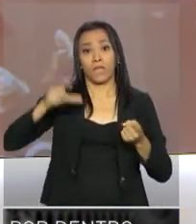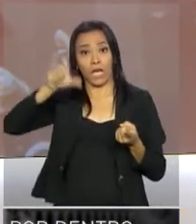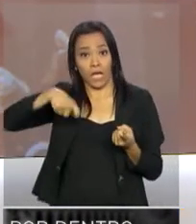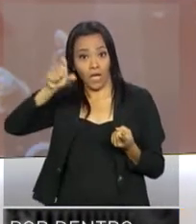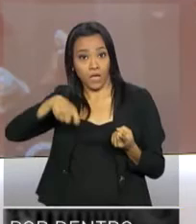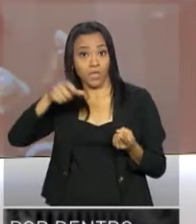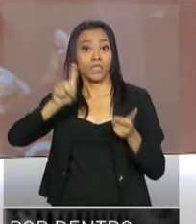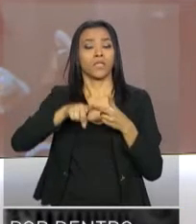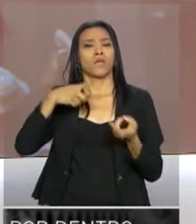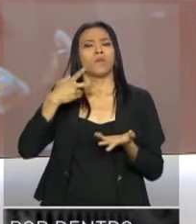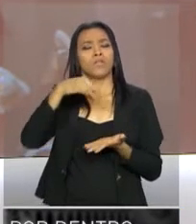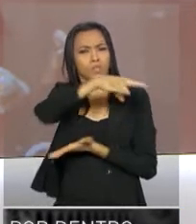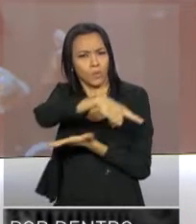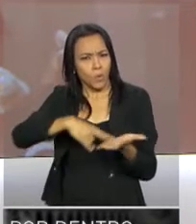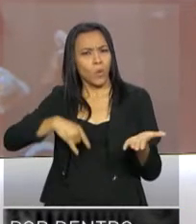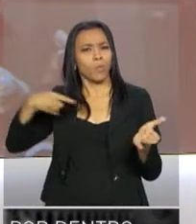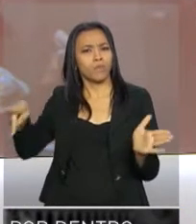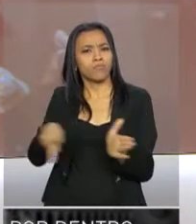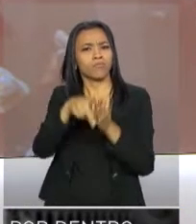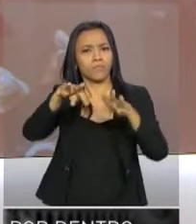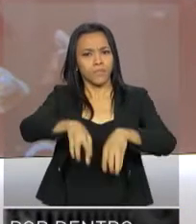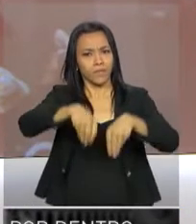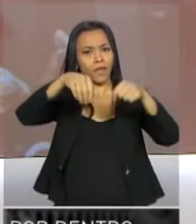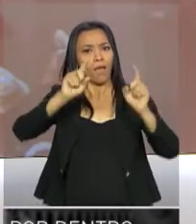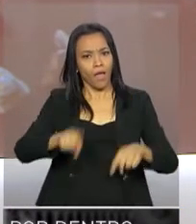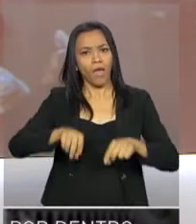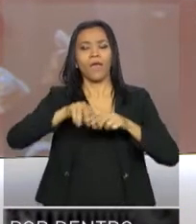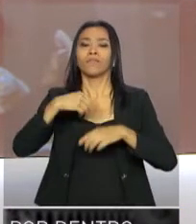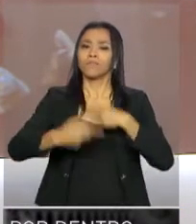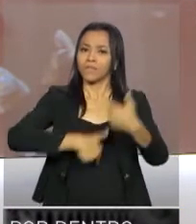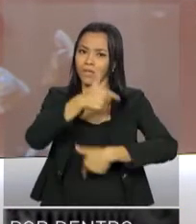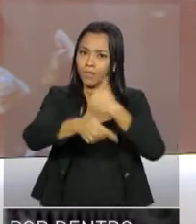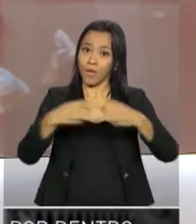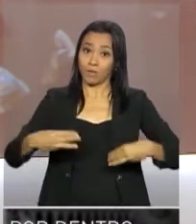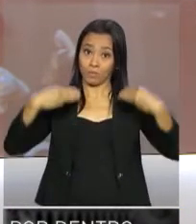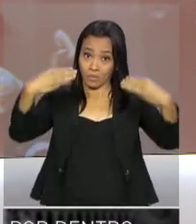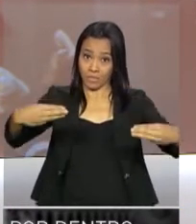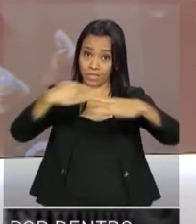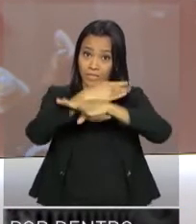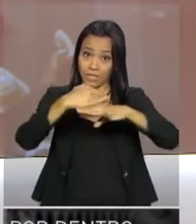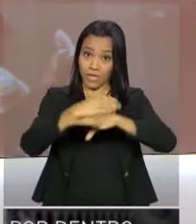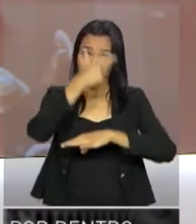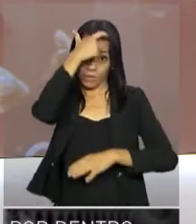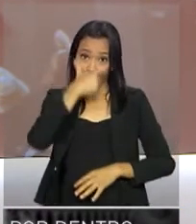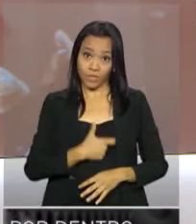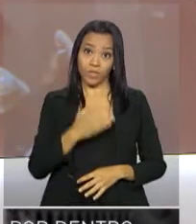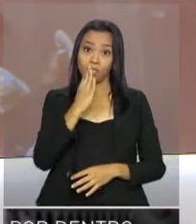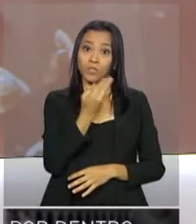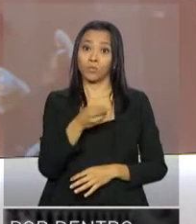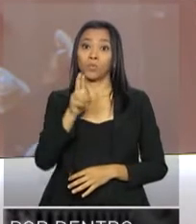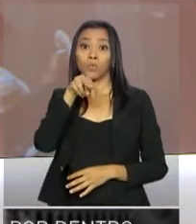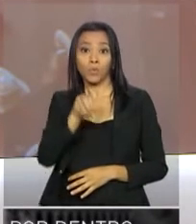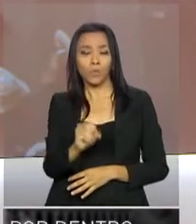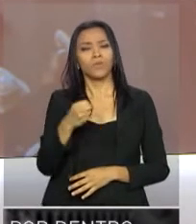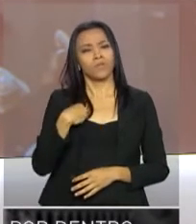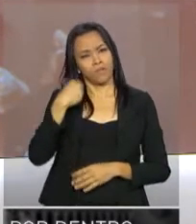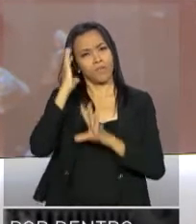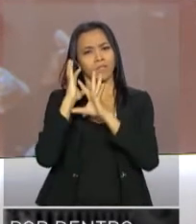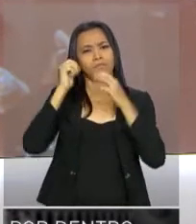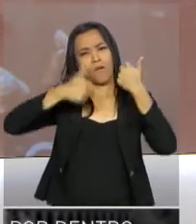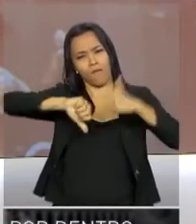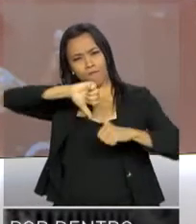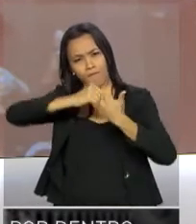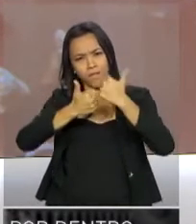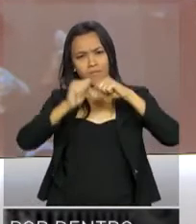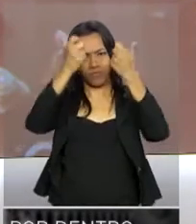Regularização Fundiária são algumas das ações do Ministério das Cidades. O ministro Bruno Araújo fez um balanço sobre esses programas